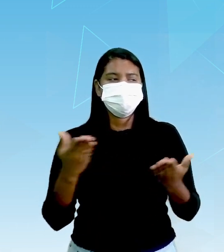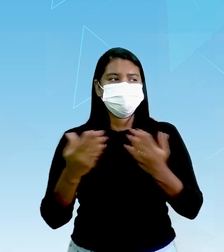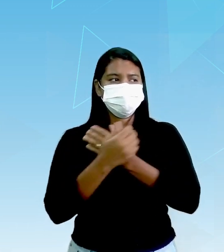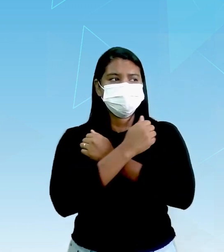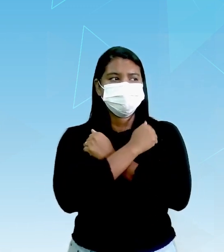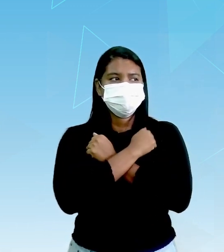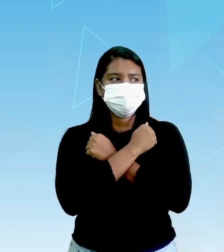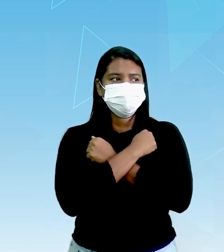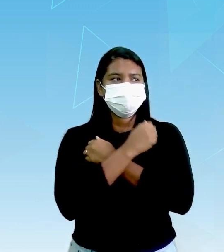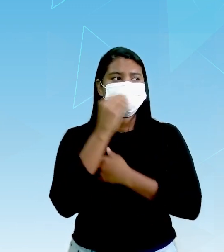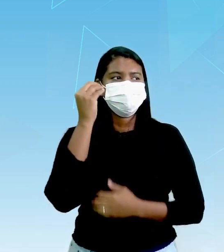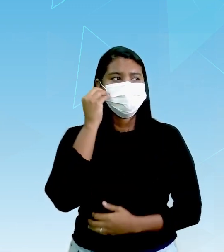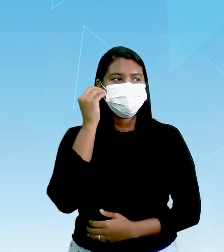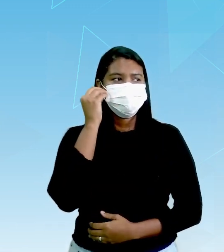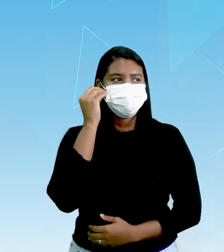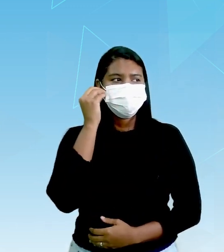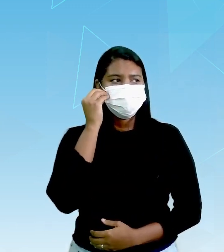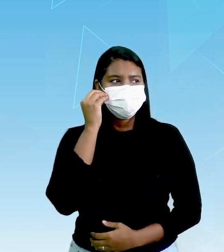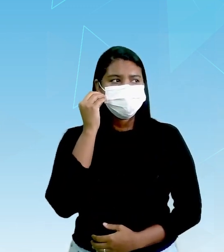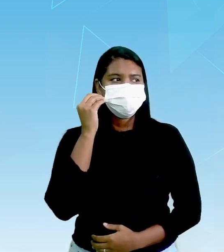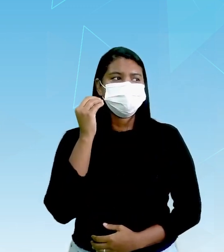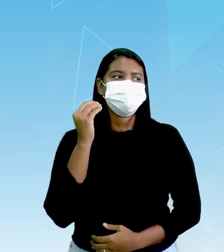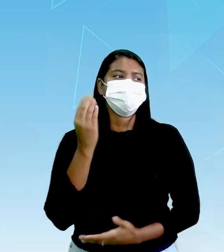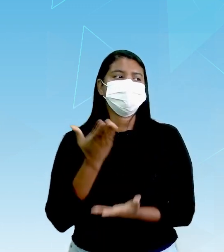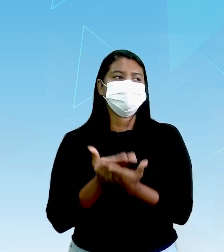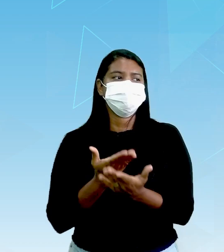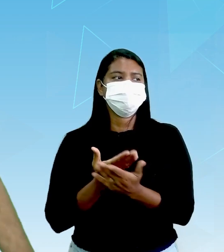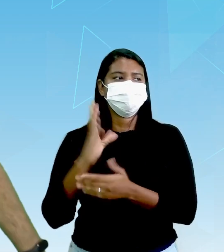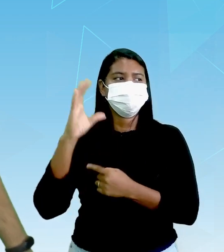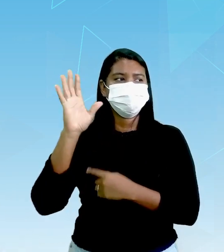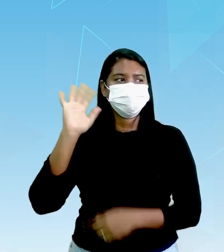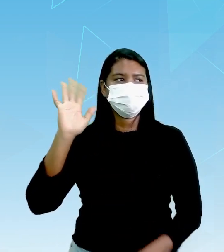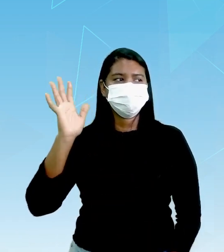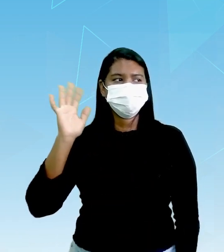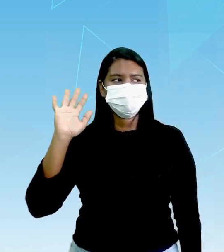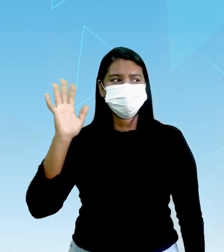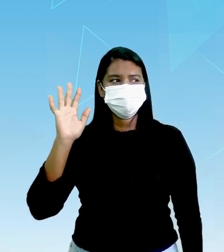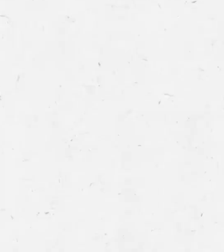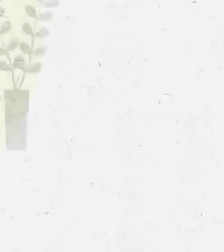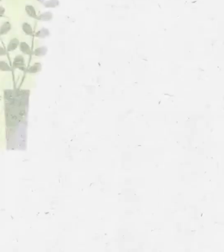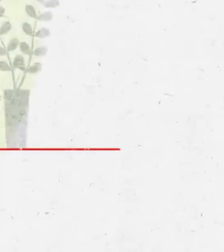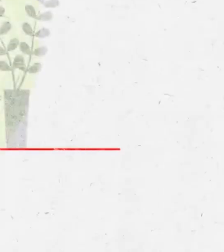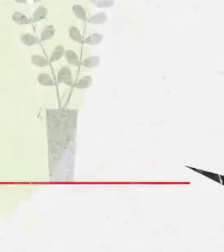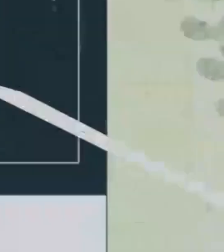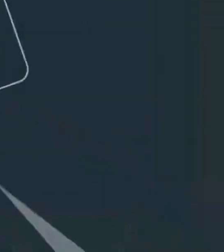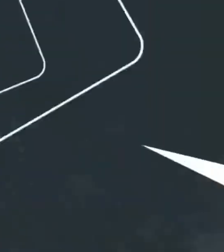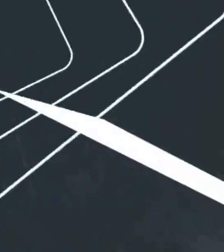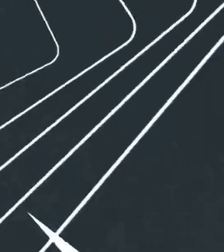abraço para todos, até o nosso próximo encontro na aula de ciências. Muito obrigado, pessoal!